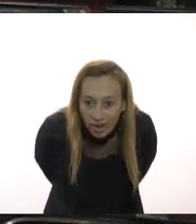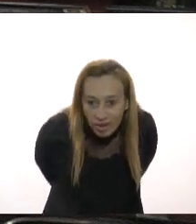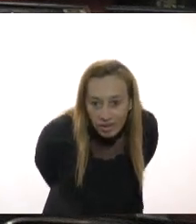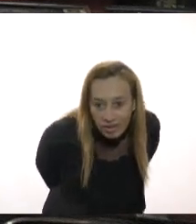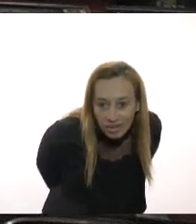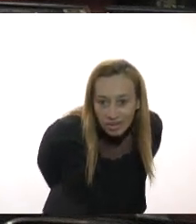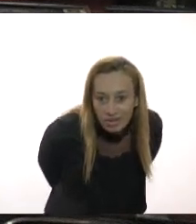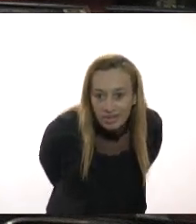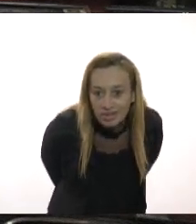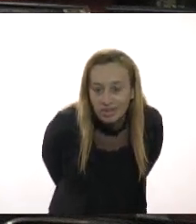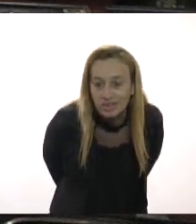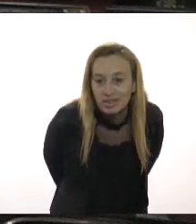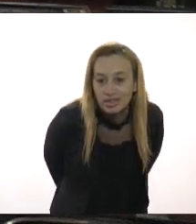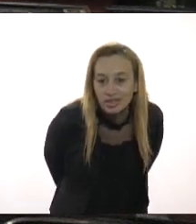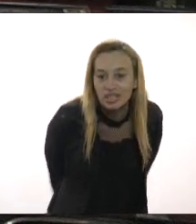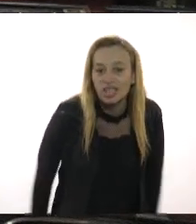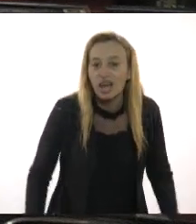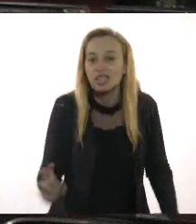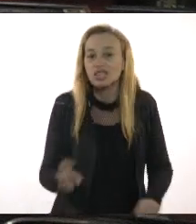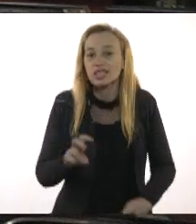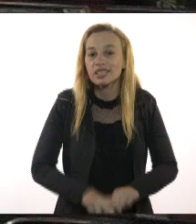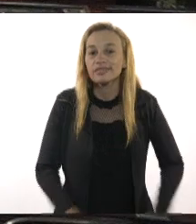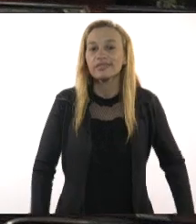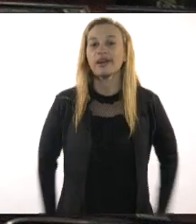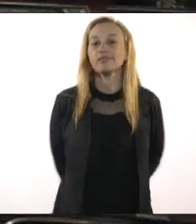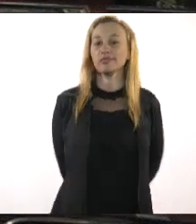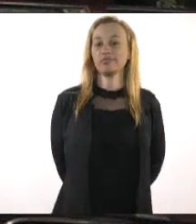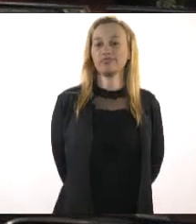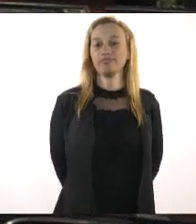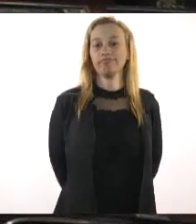Tá bom.